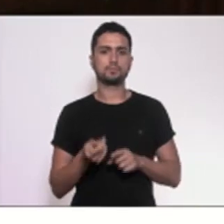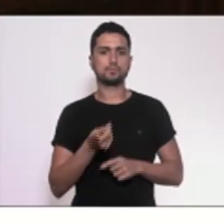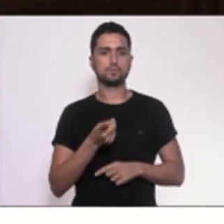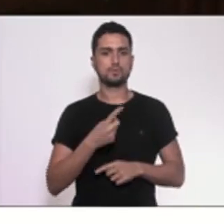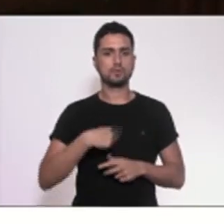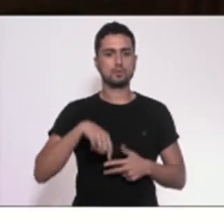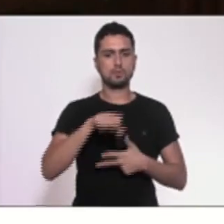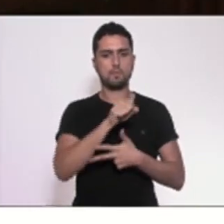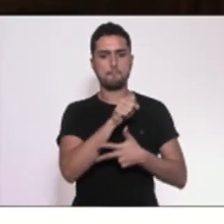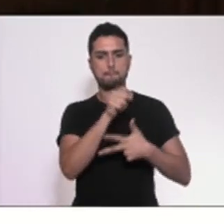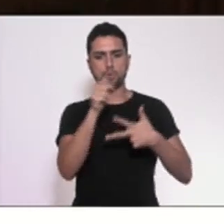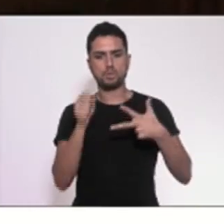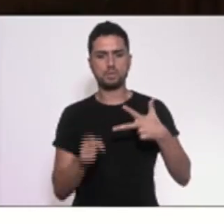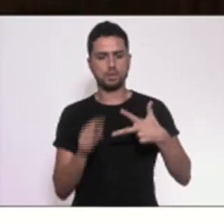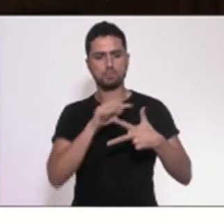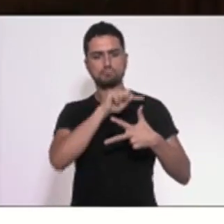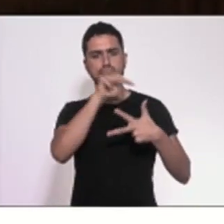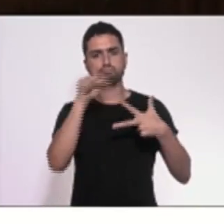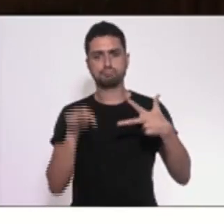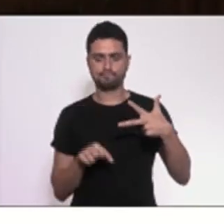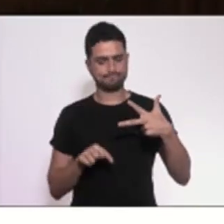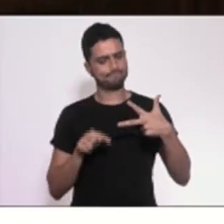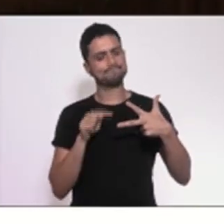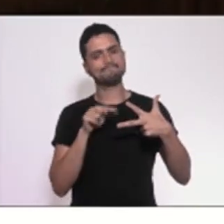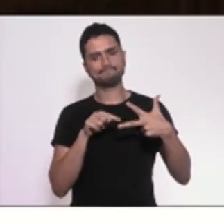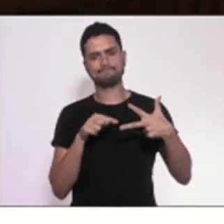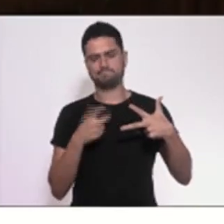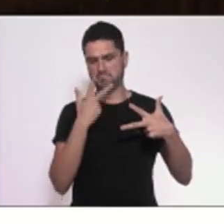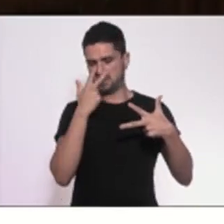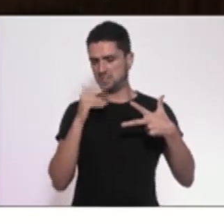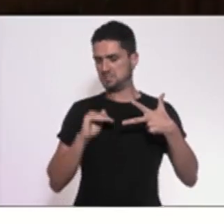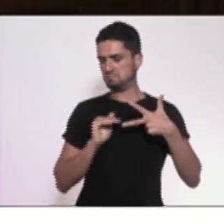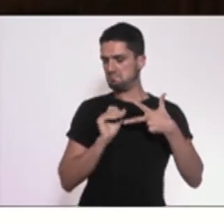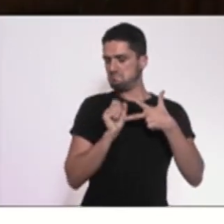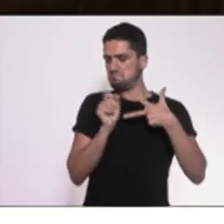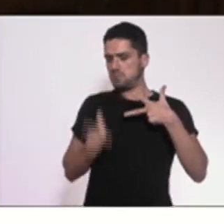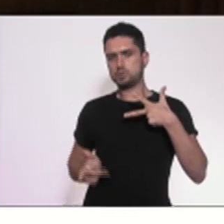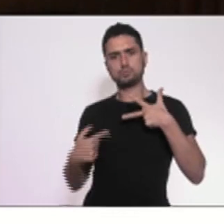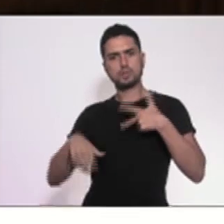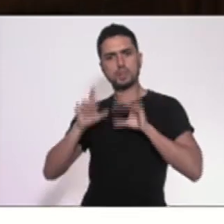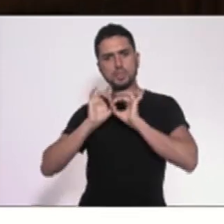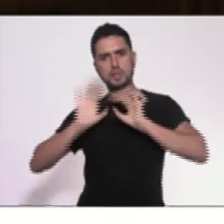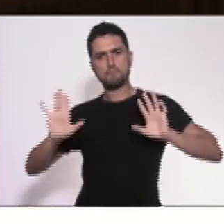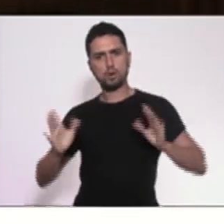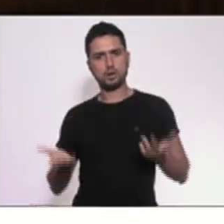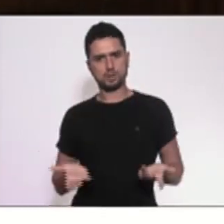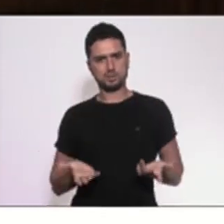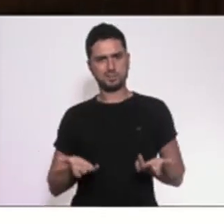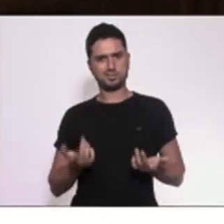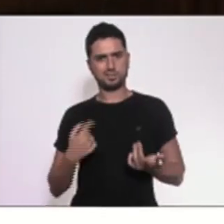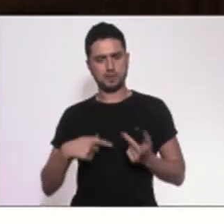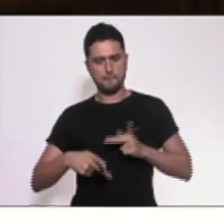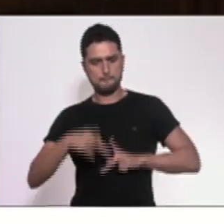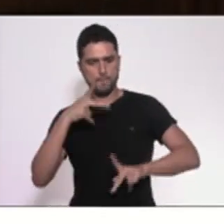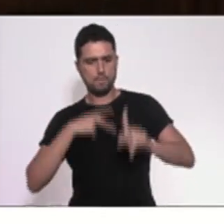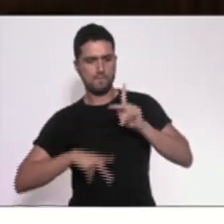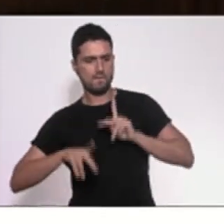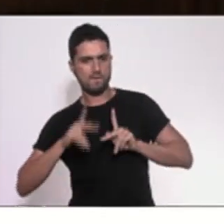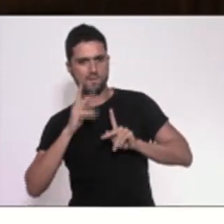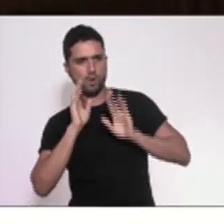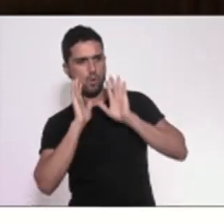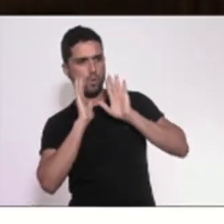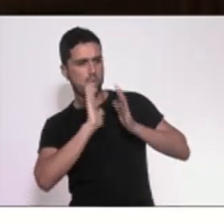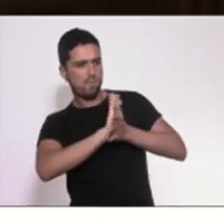poderes políticos também se consideram impermeáveis à pressão e à vontade popular,